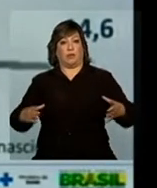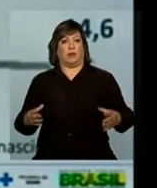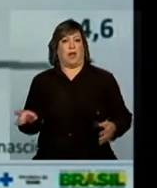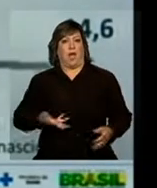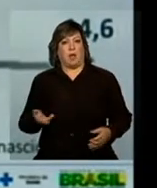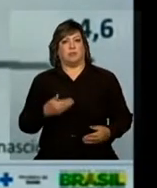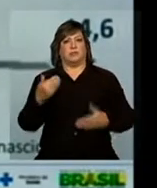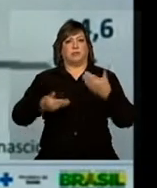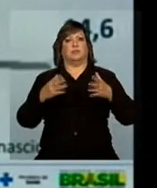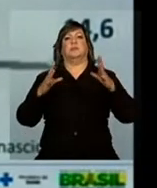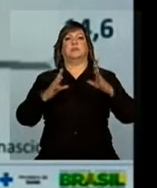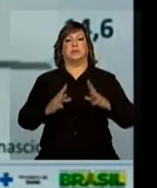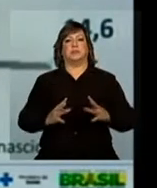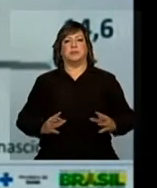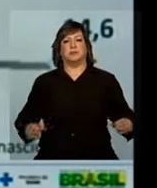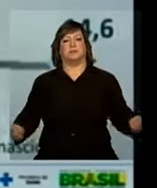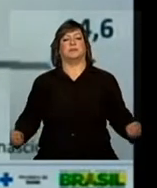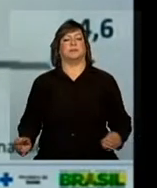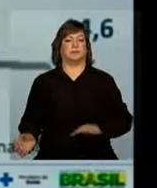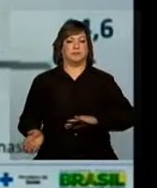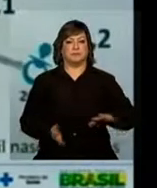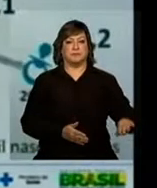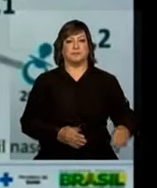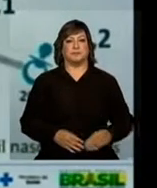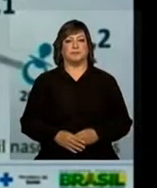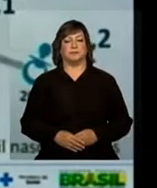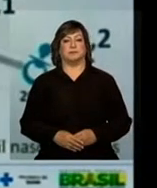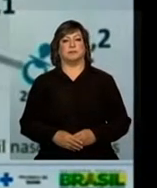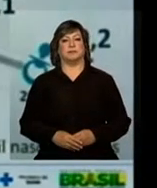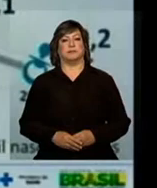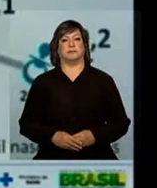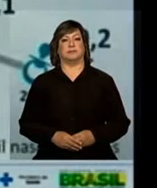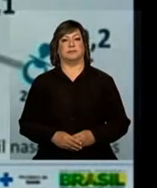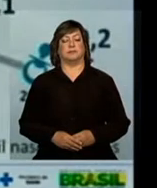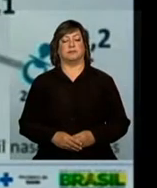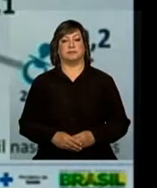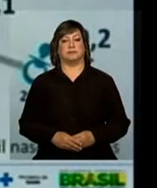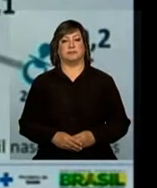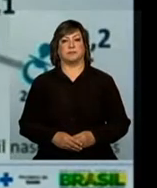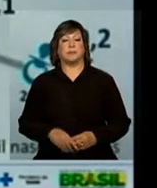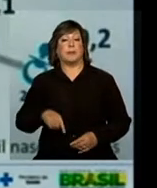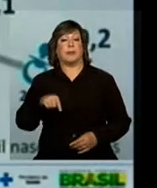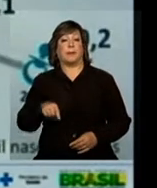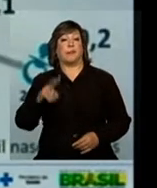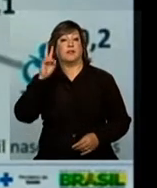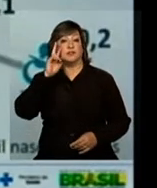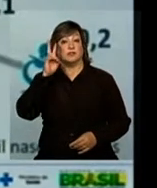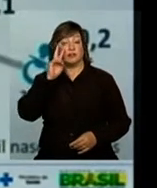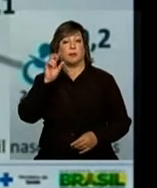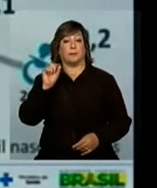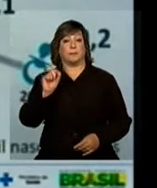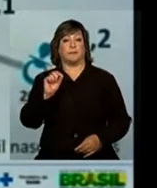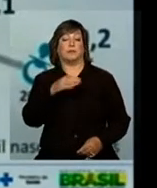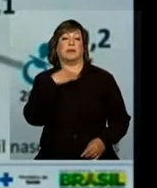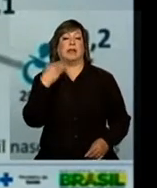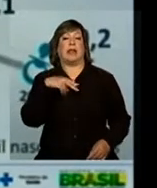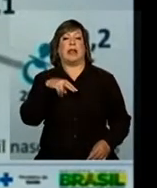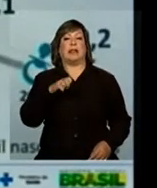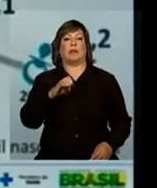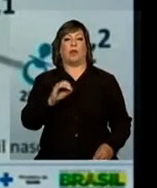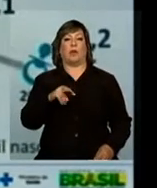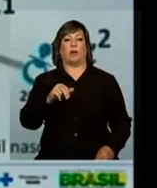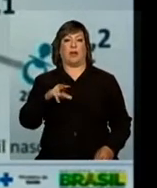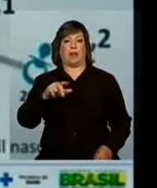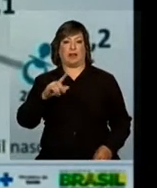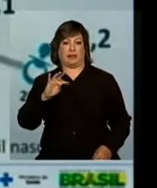nos dar uma vitória cada vez maior. Pode passar, para não repetir. E esse aspecto da mortalidade neonatal que a Cristina fez